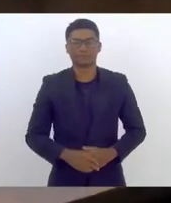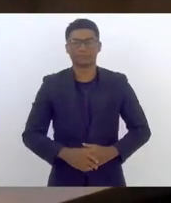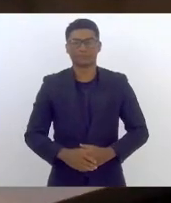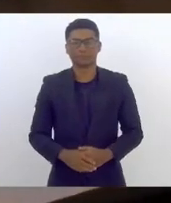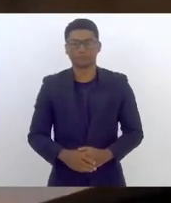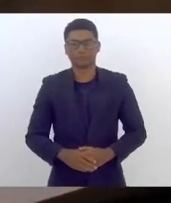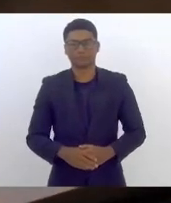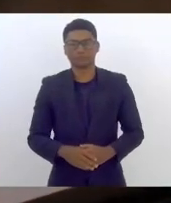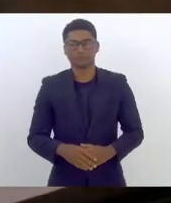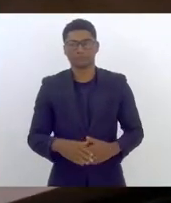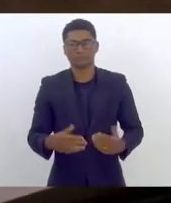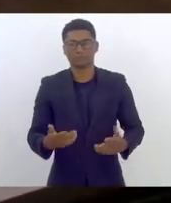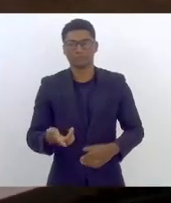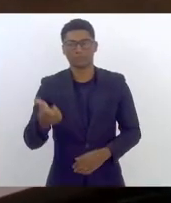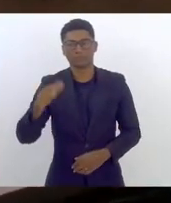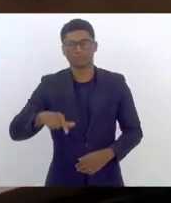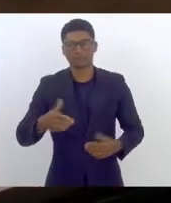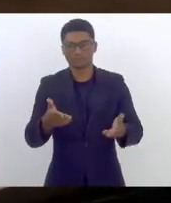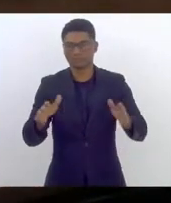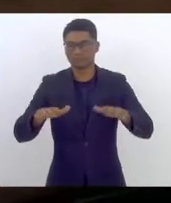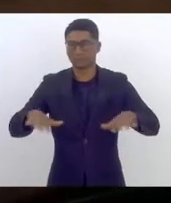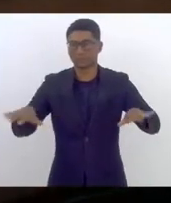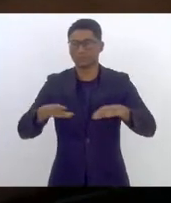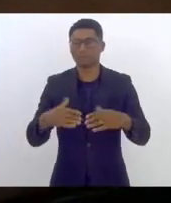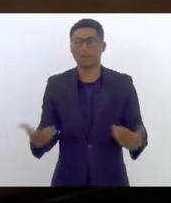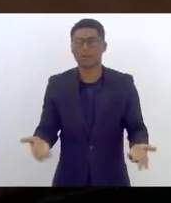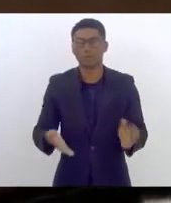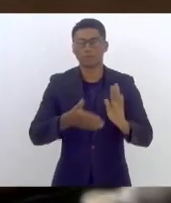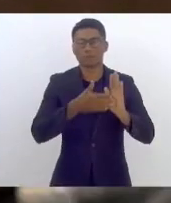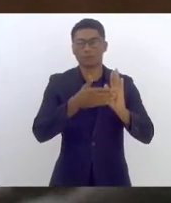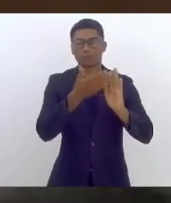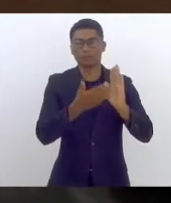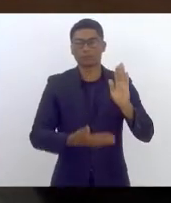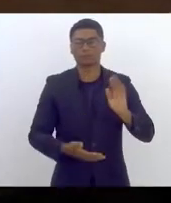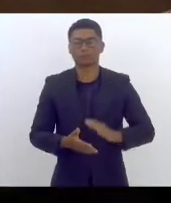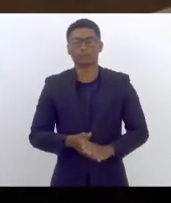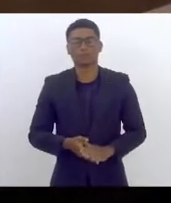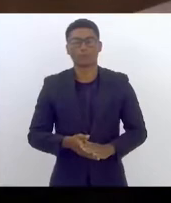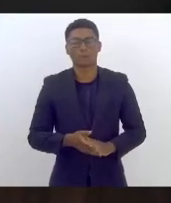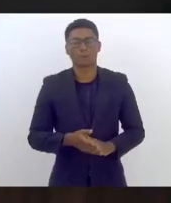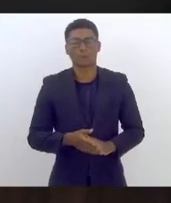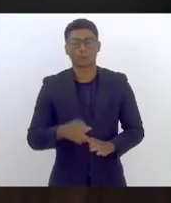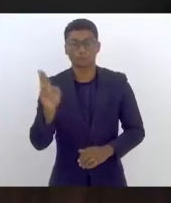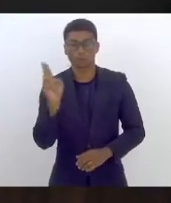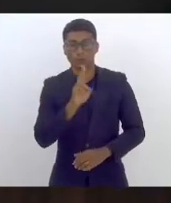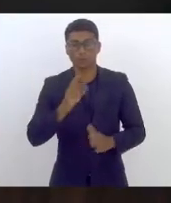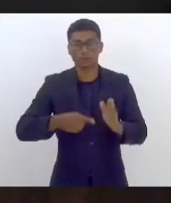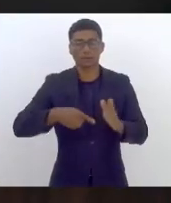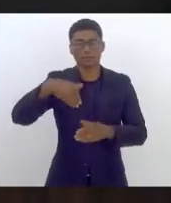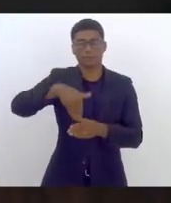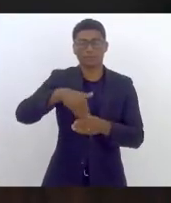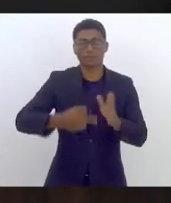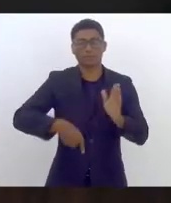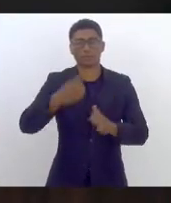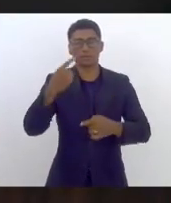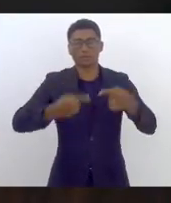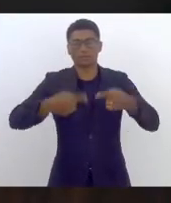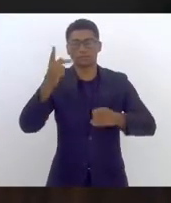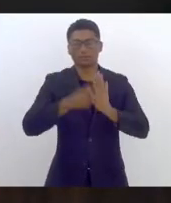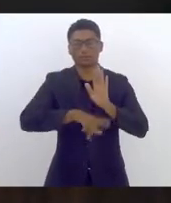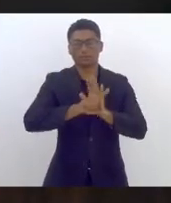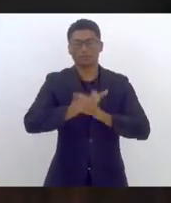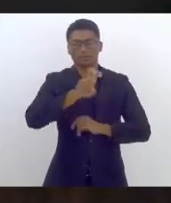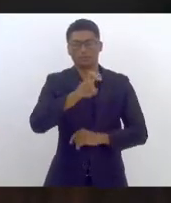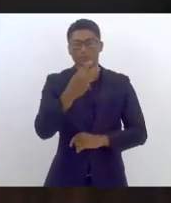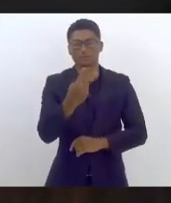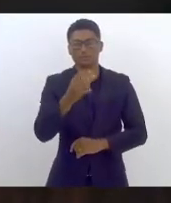mais uma vez senhoras e senhores vamos a pauta em regime de urgência em votação e discussão única projeto de lei